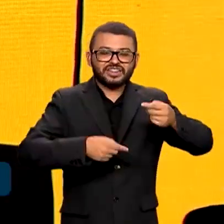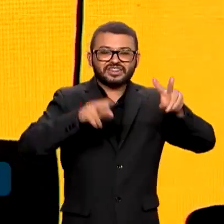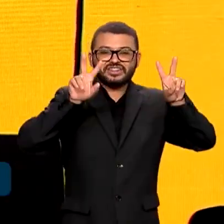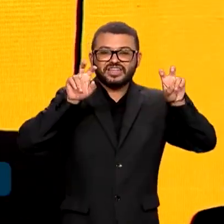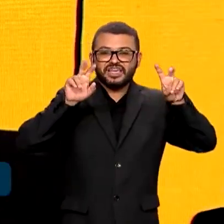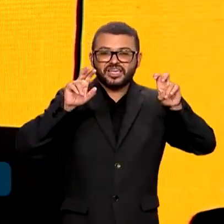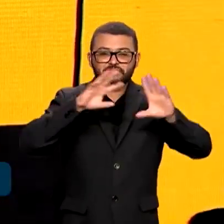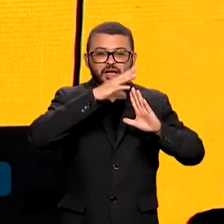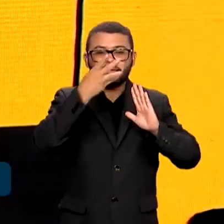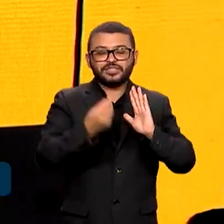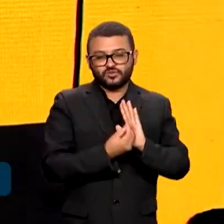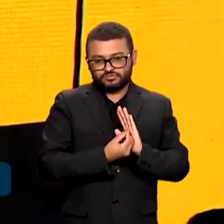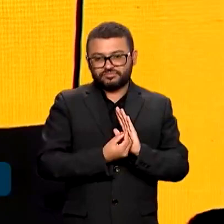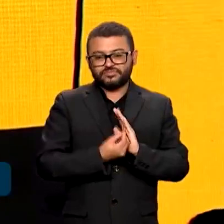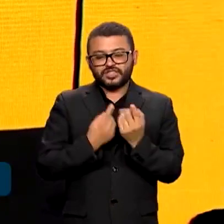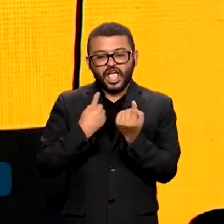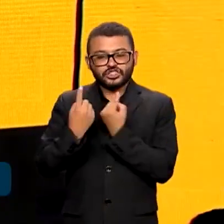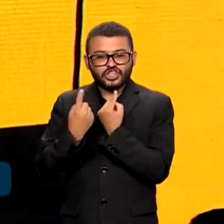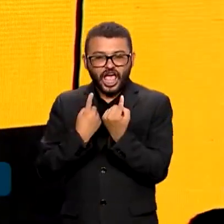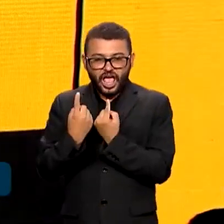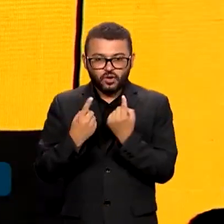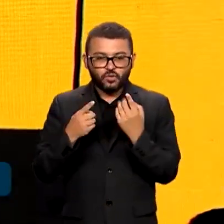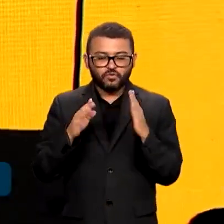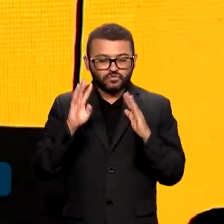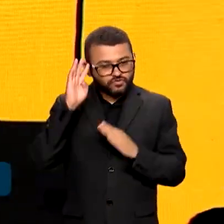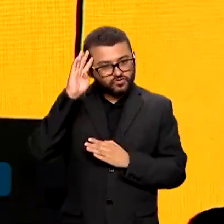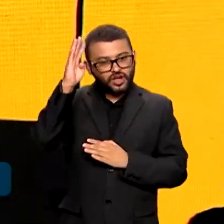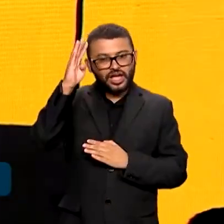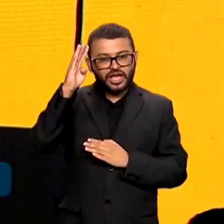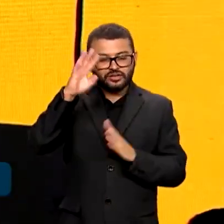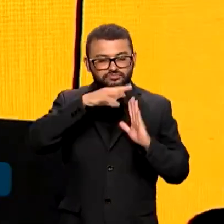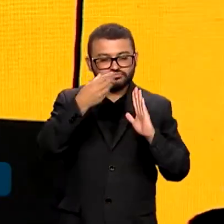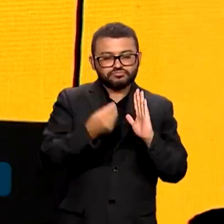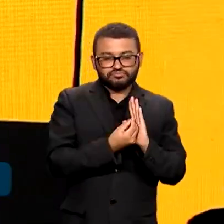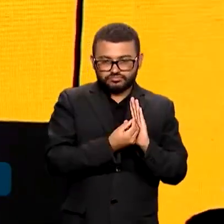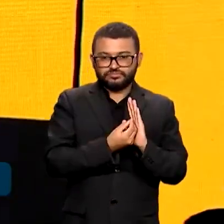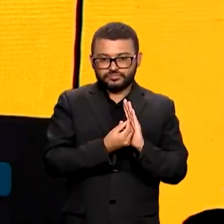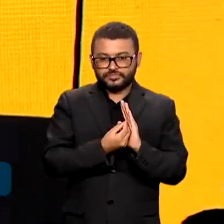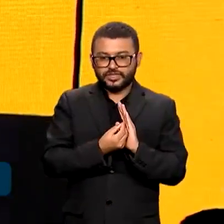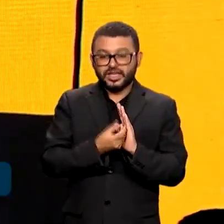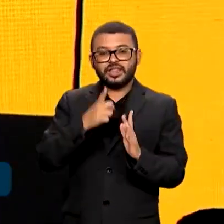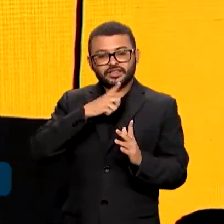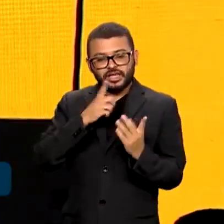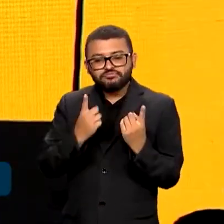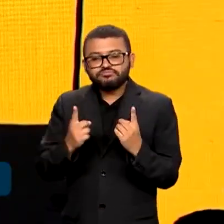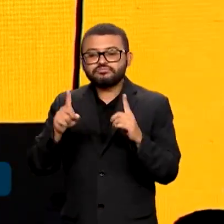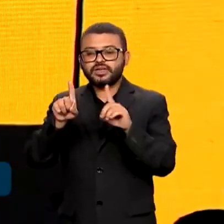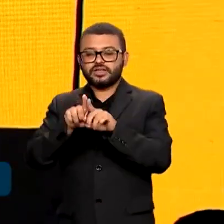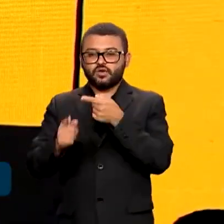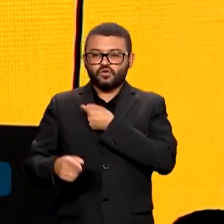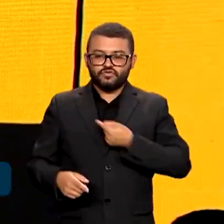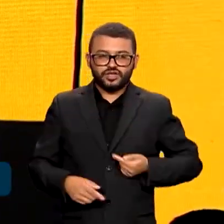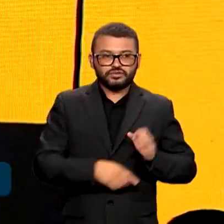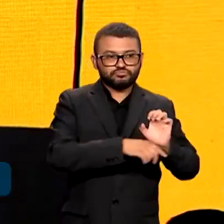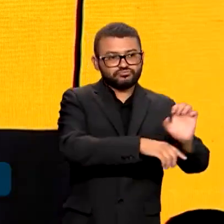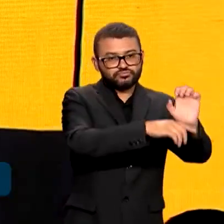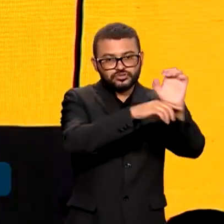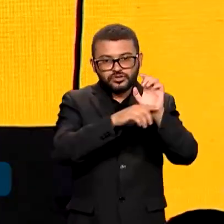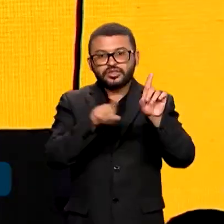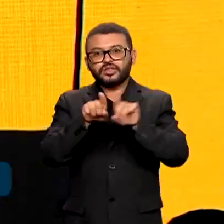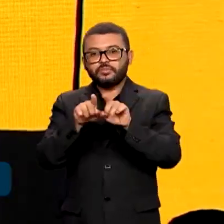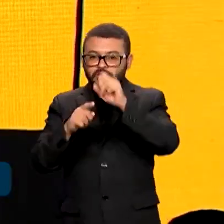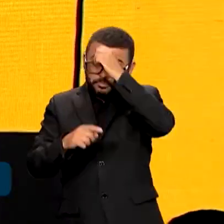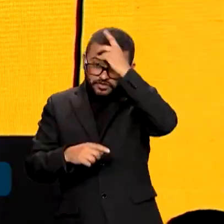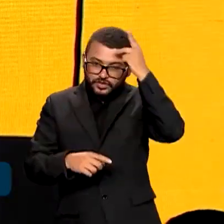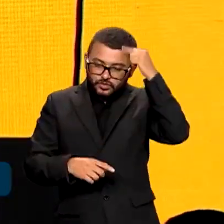Amazônica. Os diálogos amazônicos, numa parceria com o governo do Estado e com a